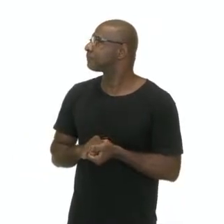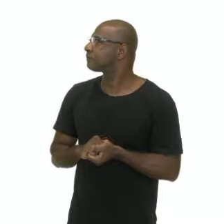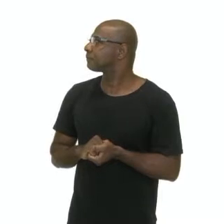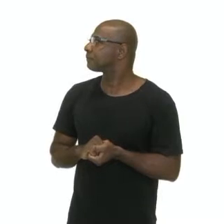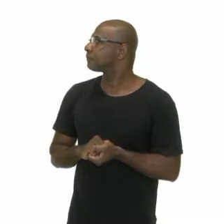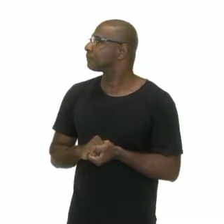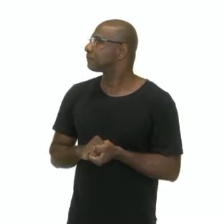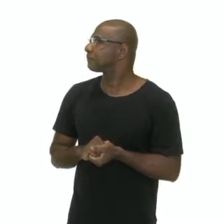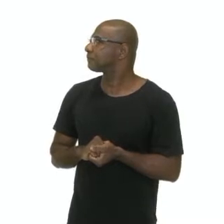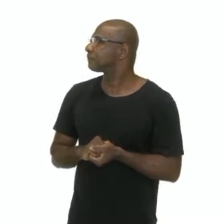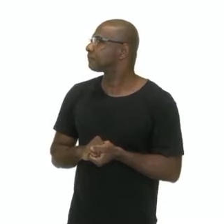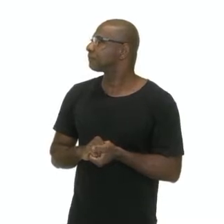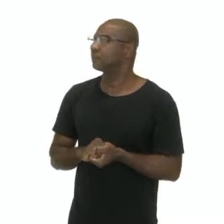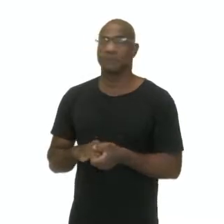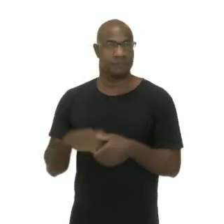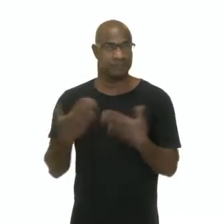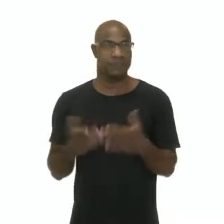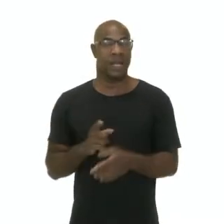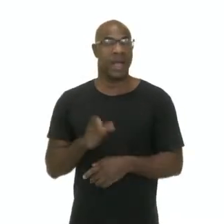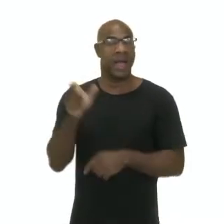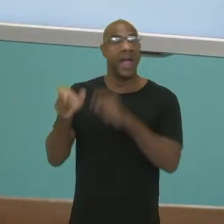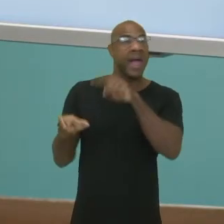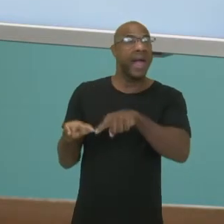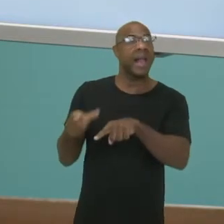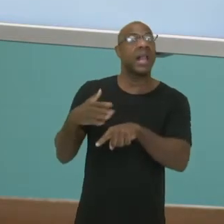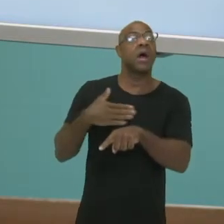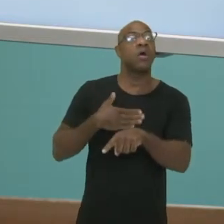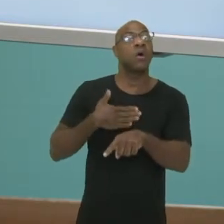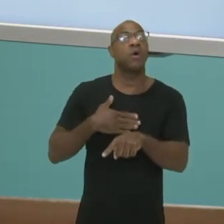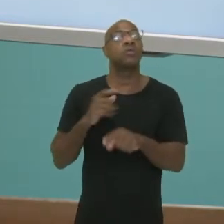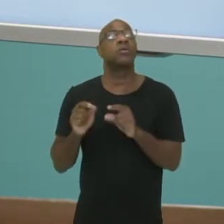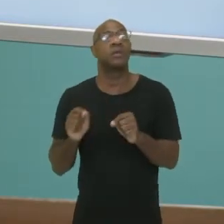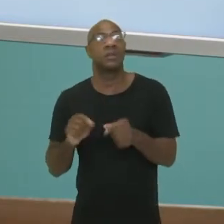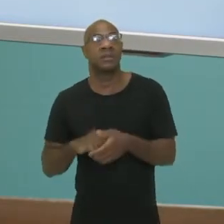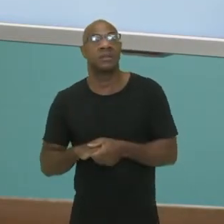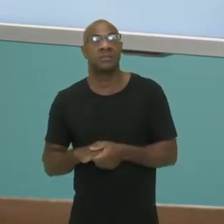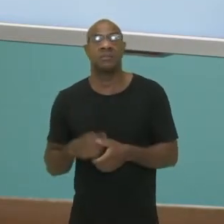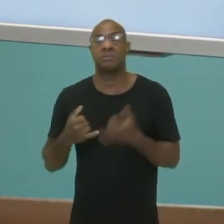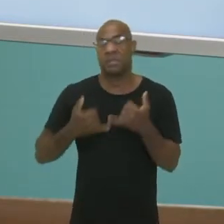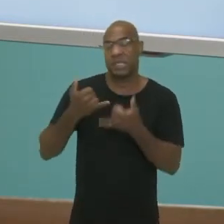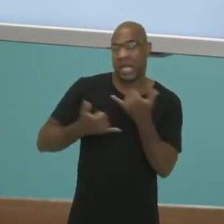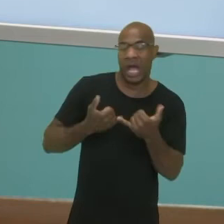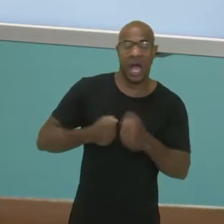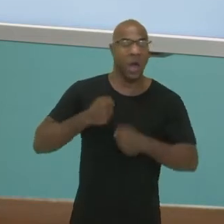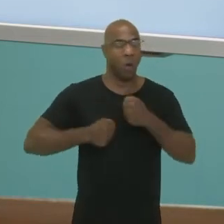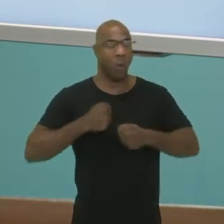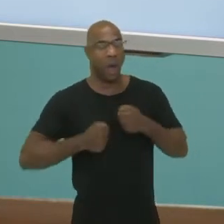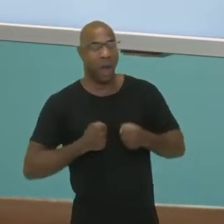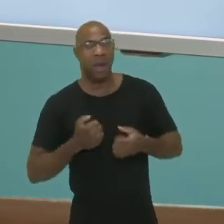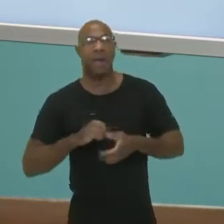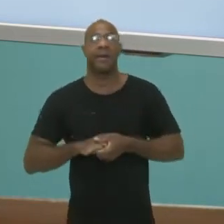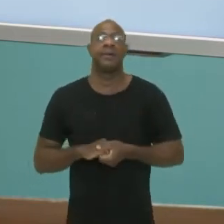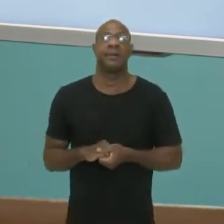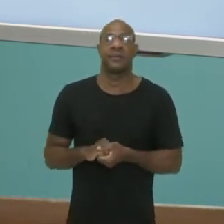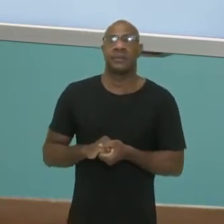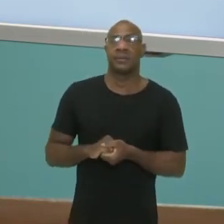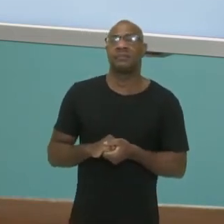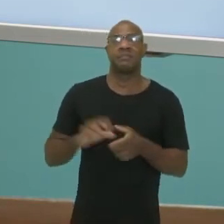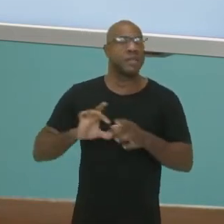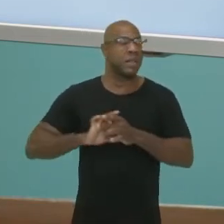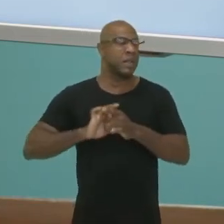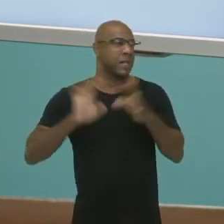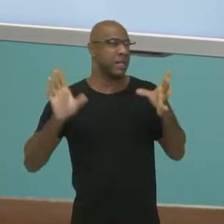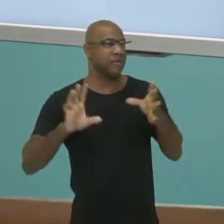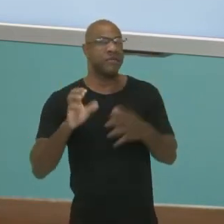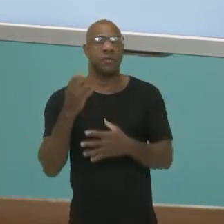Bariloche. Então, o que ela gosta muito de brincar, de correr, né? No ar livre, né? Com